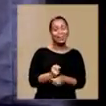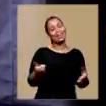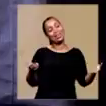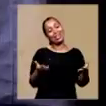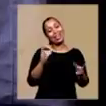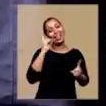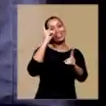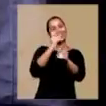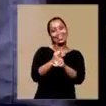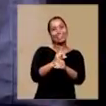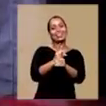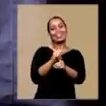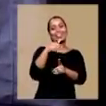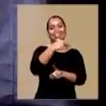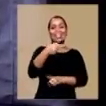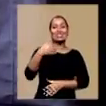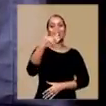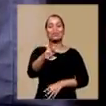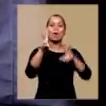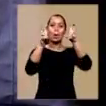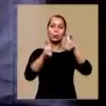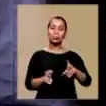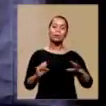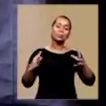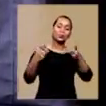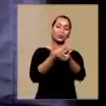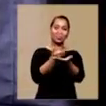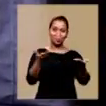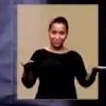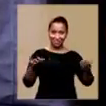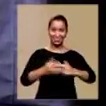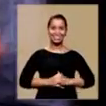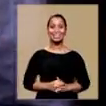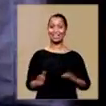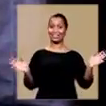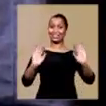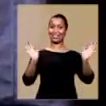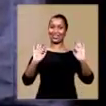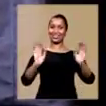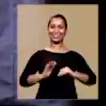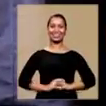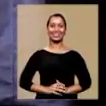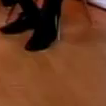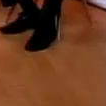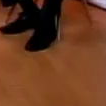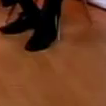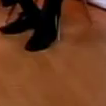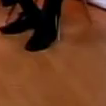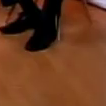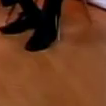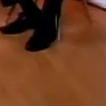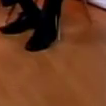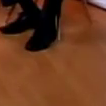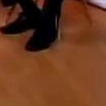e até a semana que vem com outro tema de interesse a você, cidadão. Tchau. Até mais.